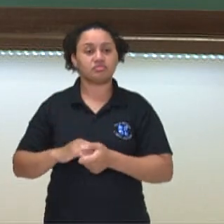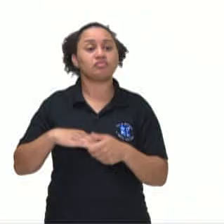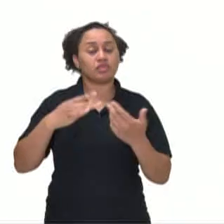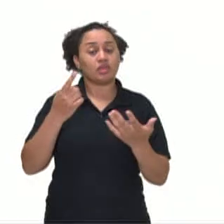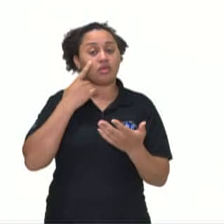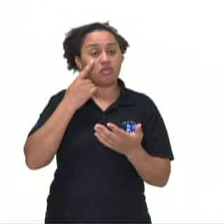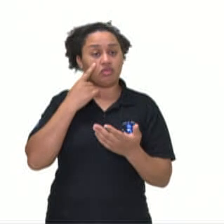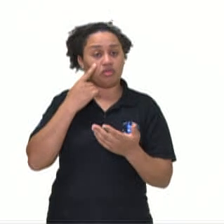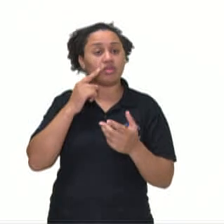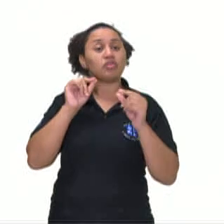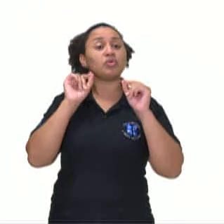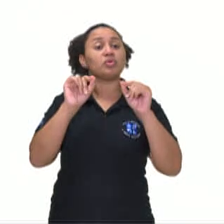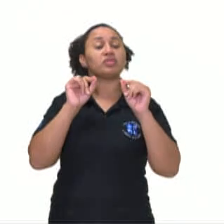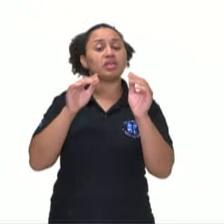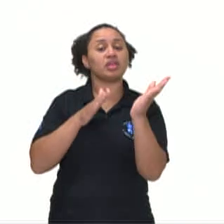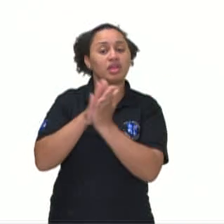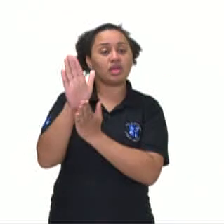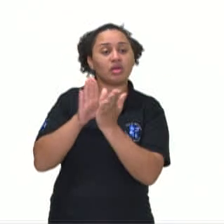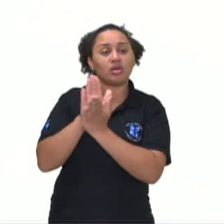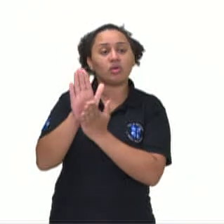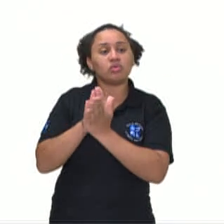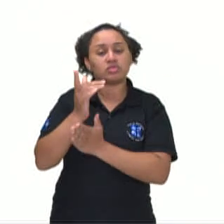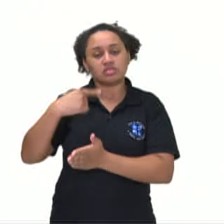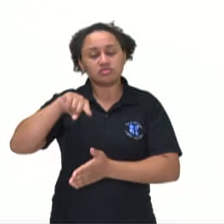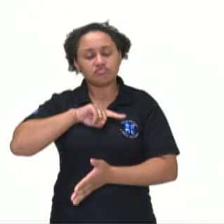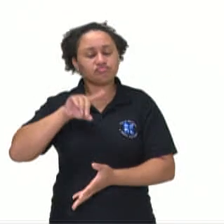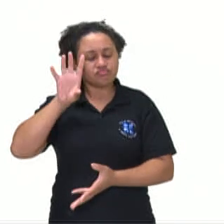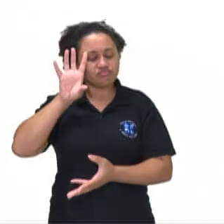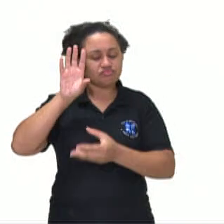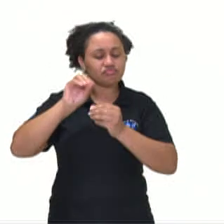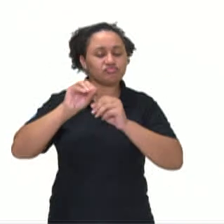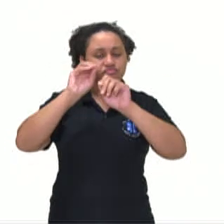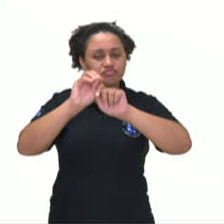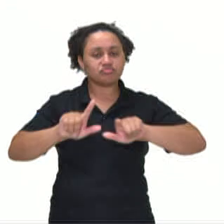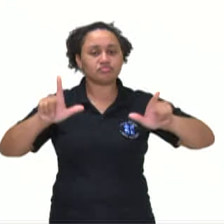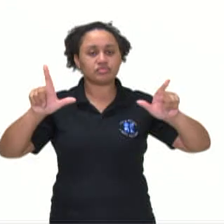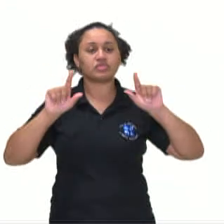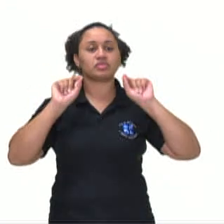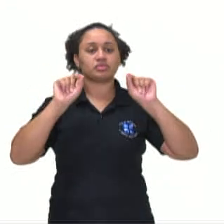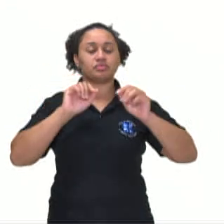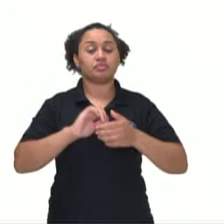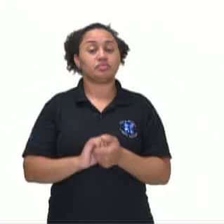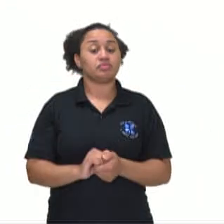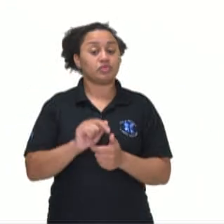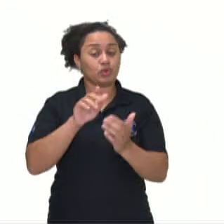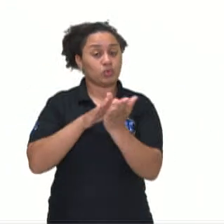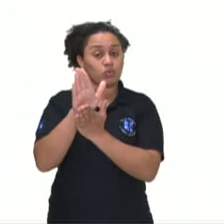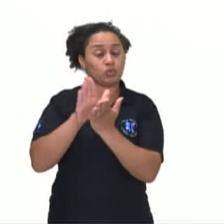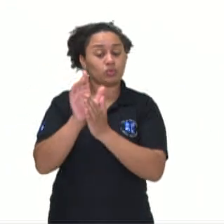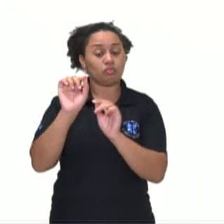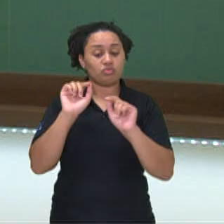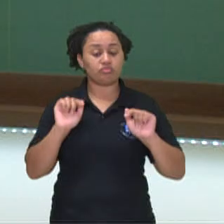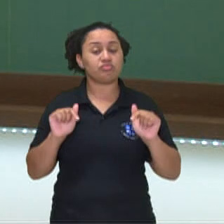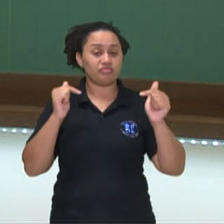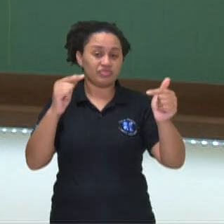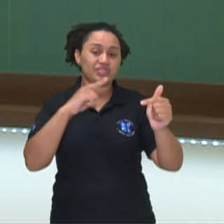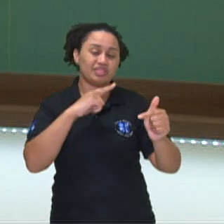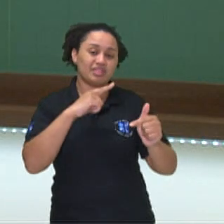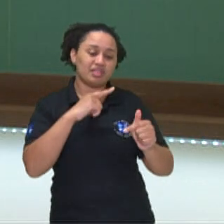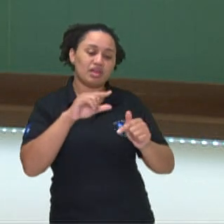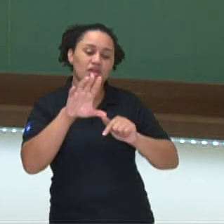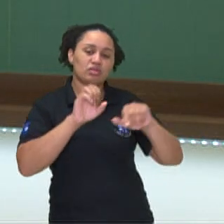tela a definição de consumo para a gente refrescar as ideias. Aonde consumo é o ato de